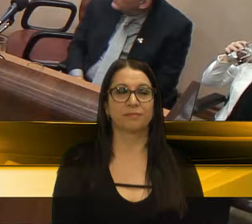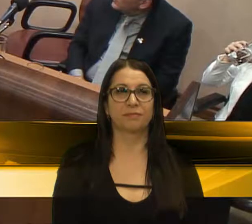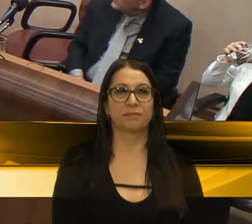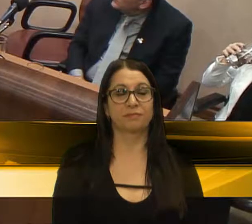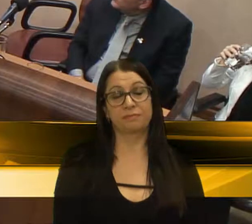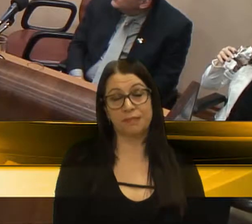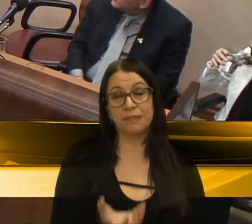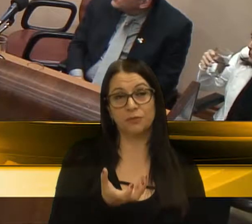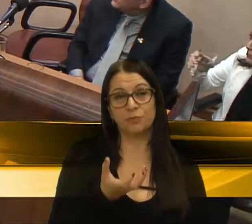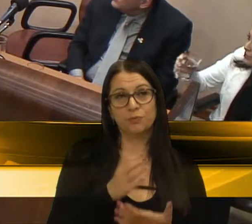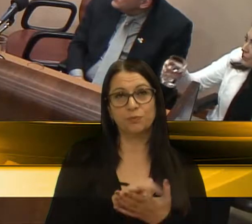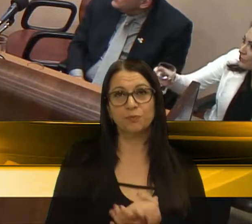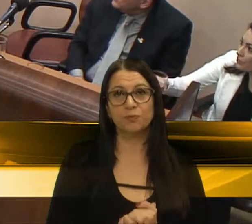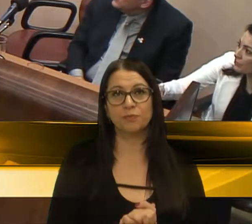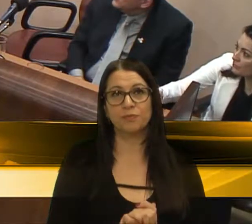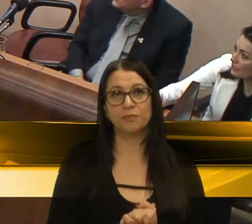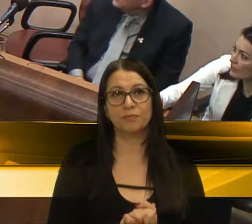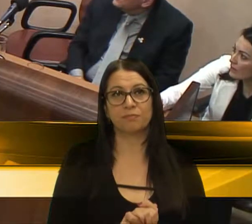Queria...